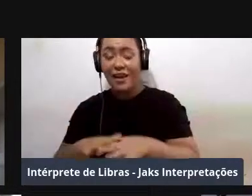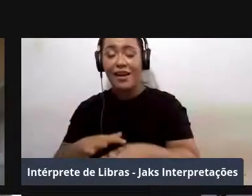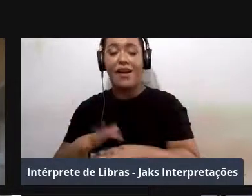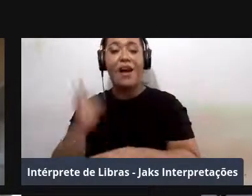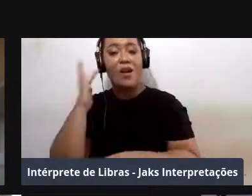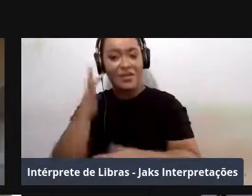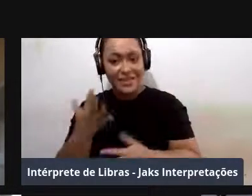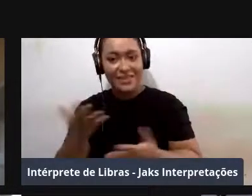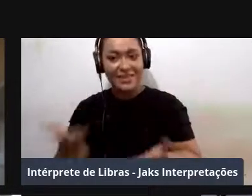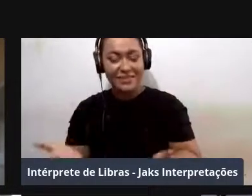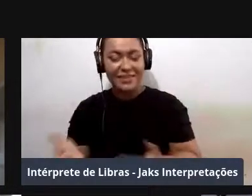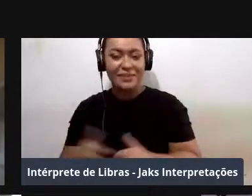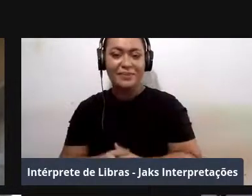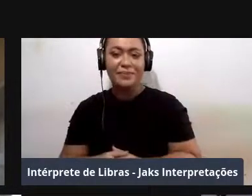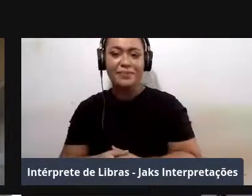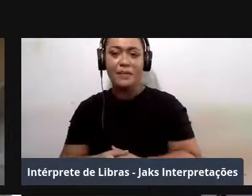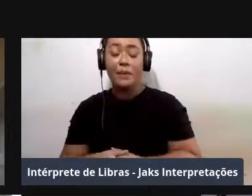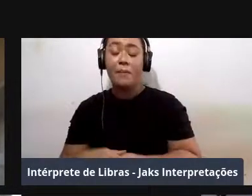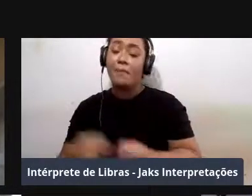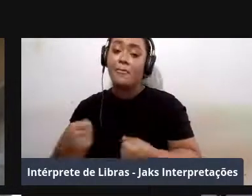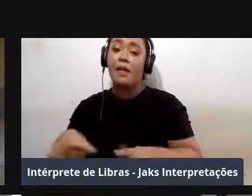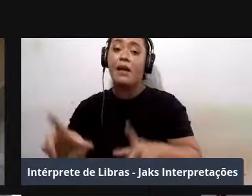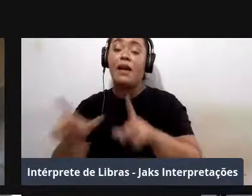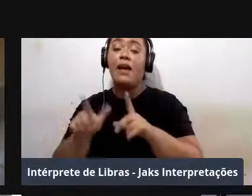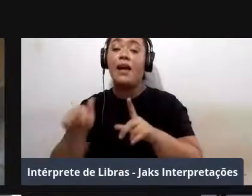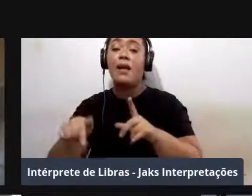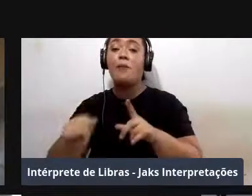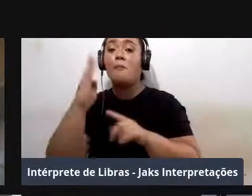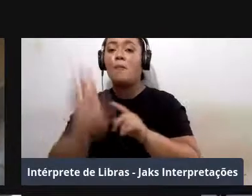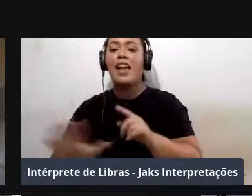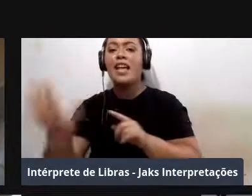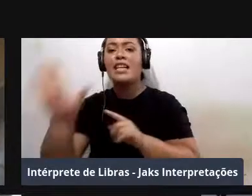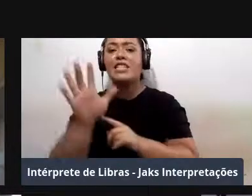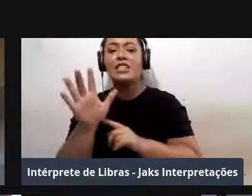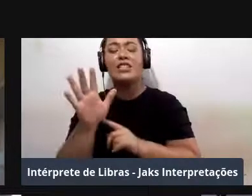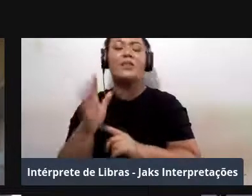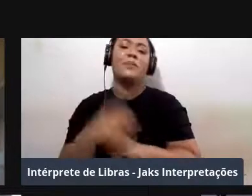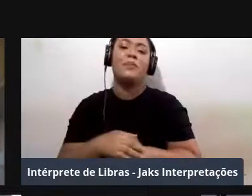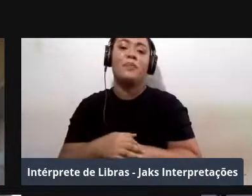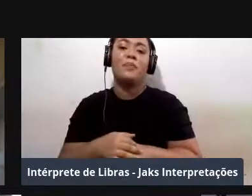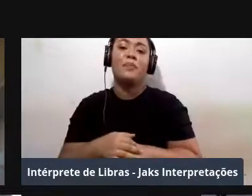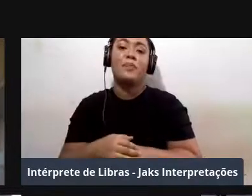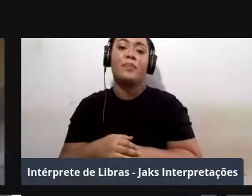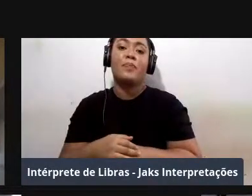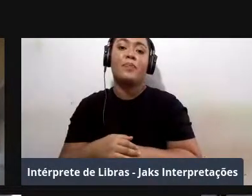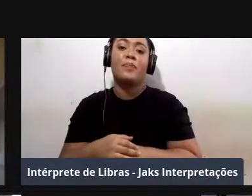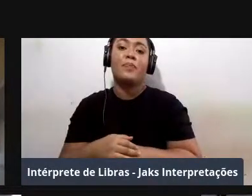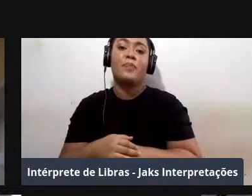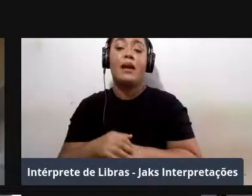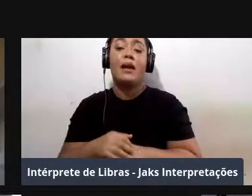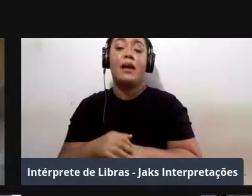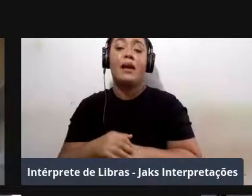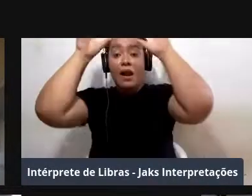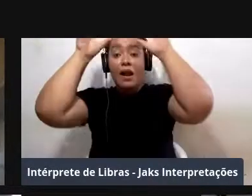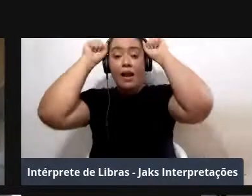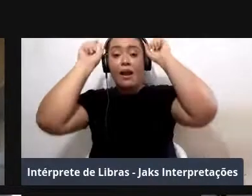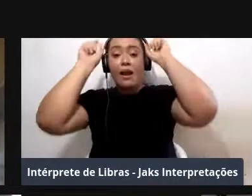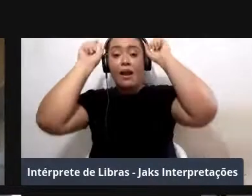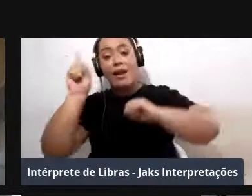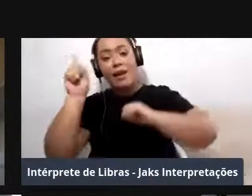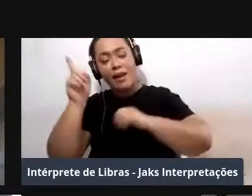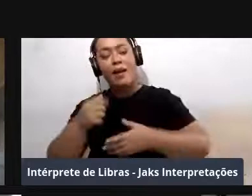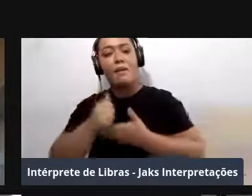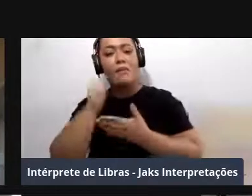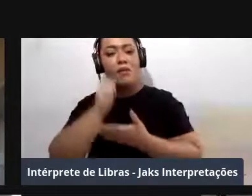desse Brasil, desses Brasis todos, que as parteiras que estavam no Amazonas demoraram um pouco mais a